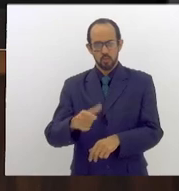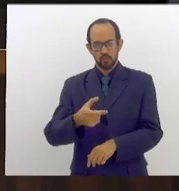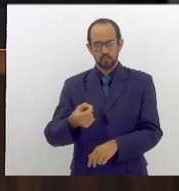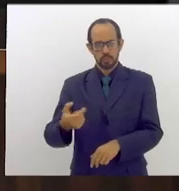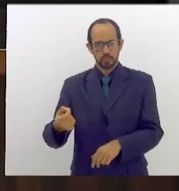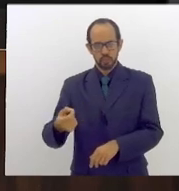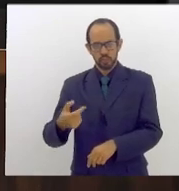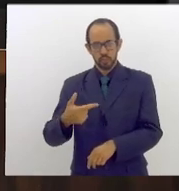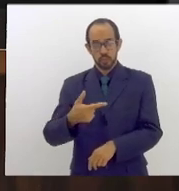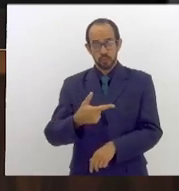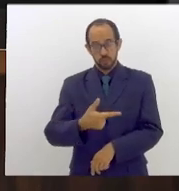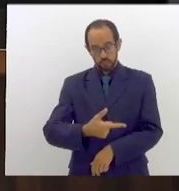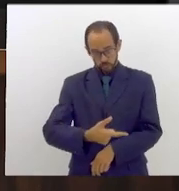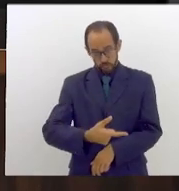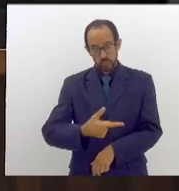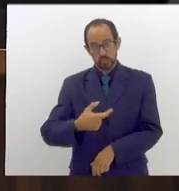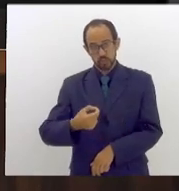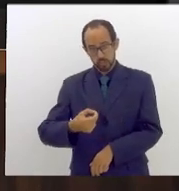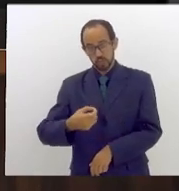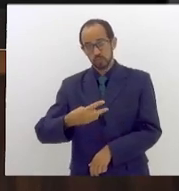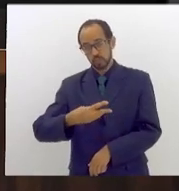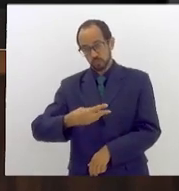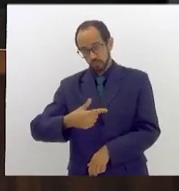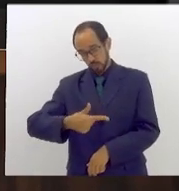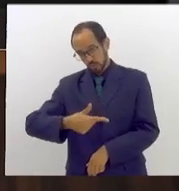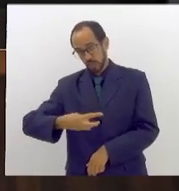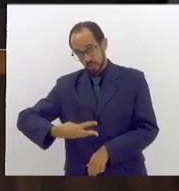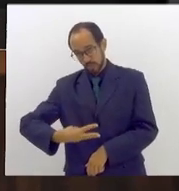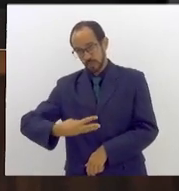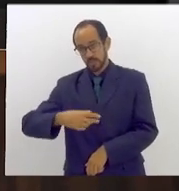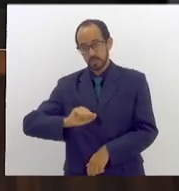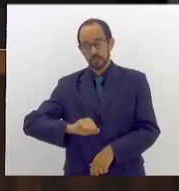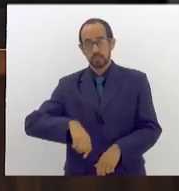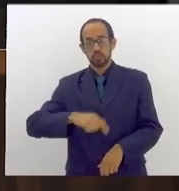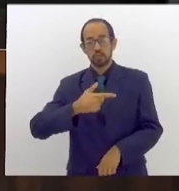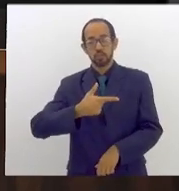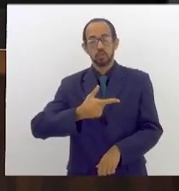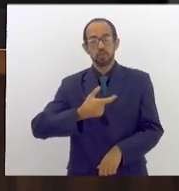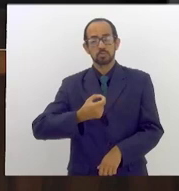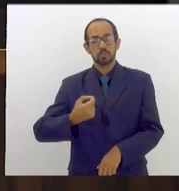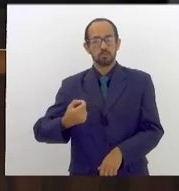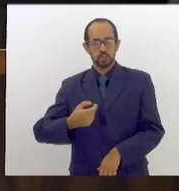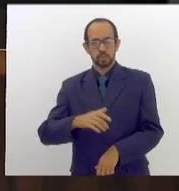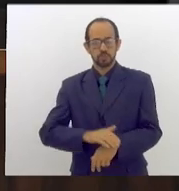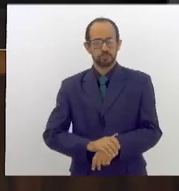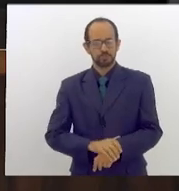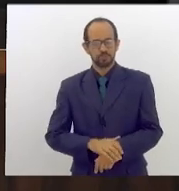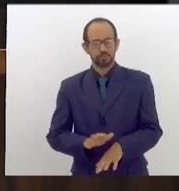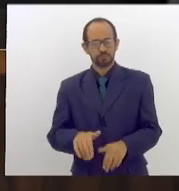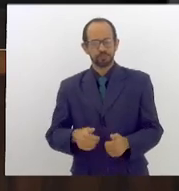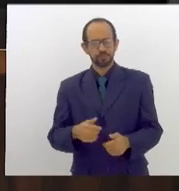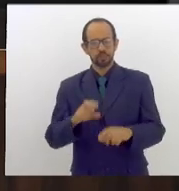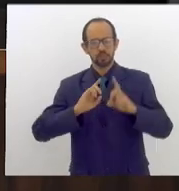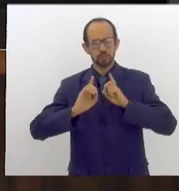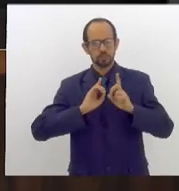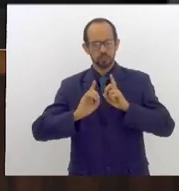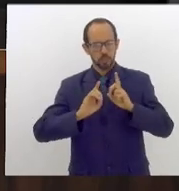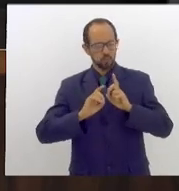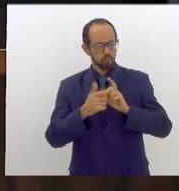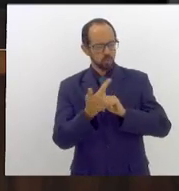instituído pela lei 8.730 de 24 de janeiro de 2020 em discussão